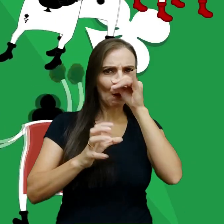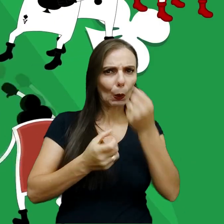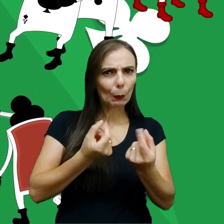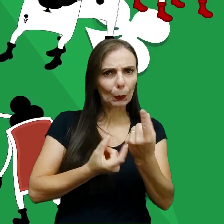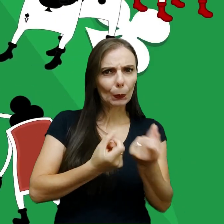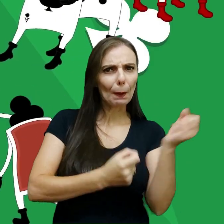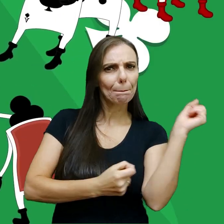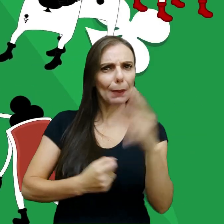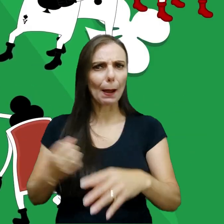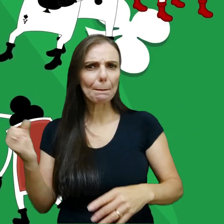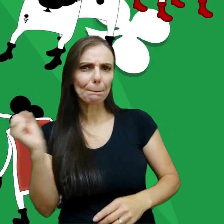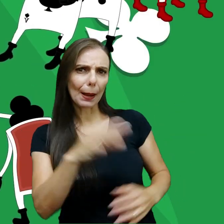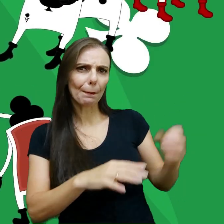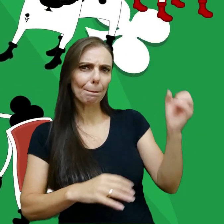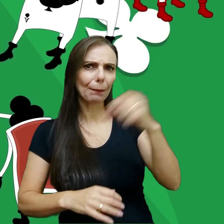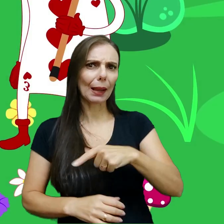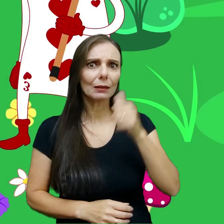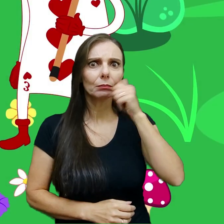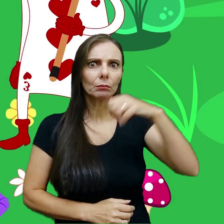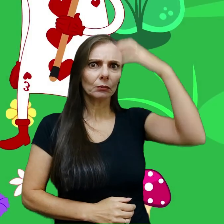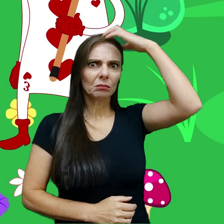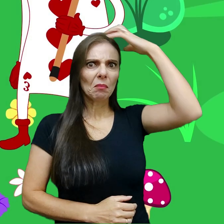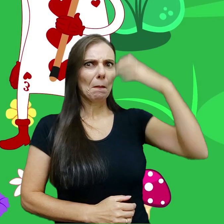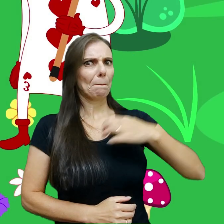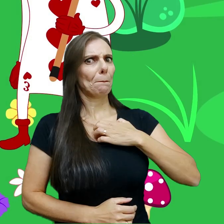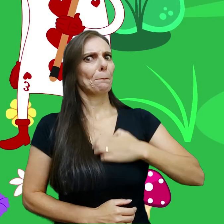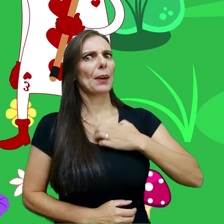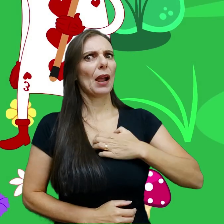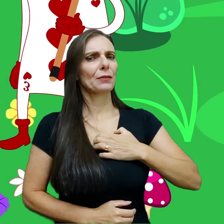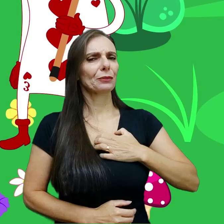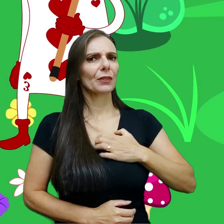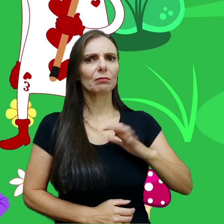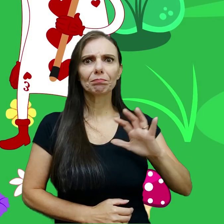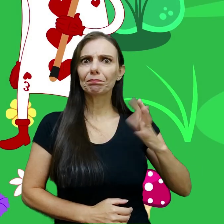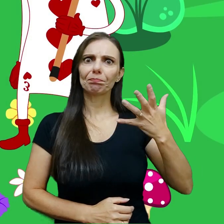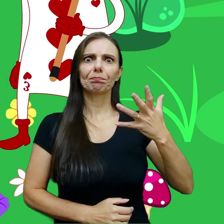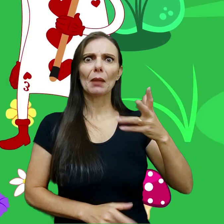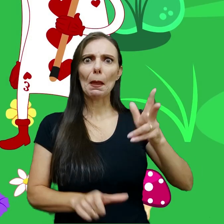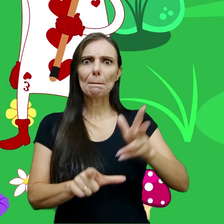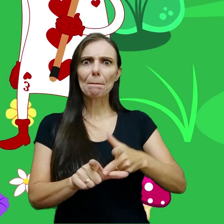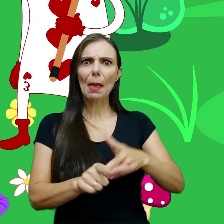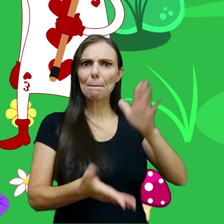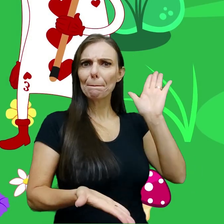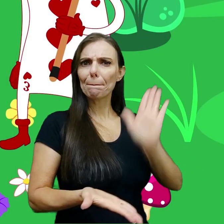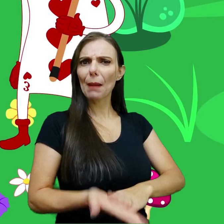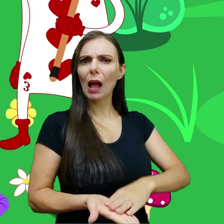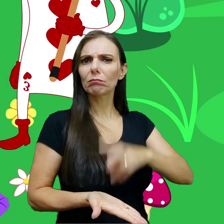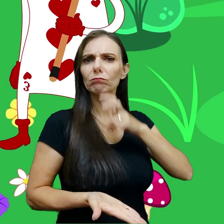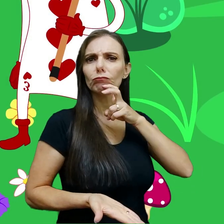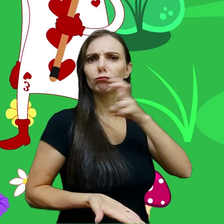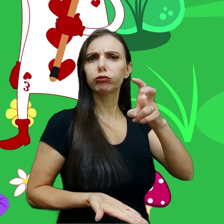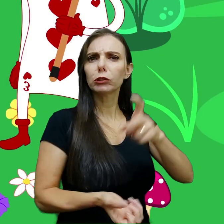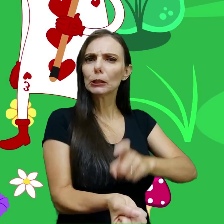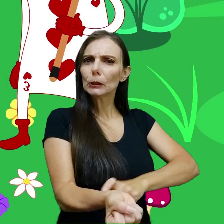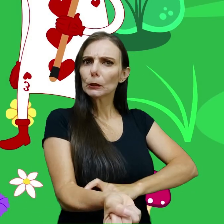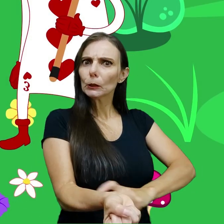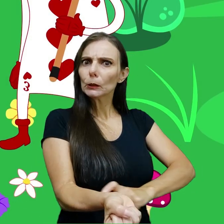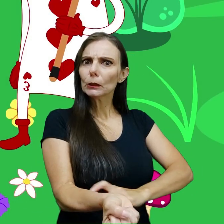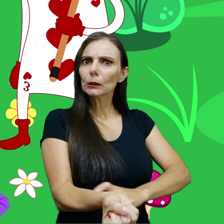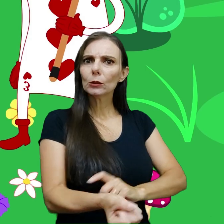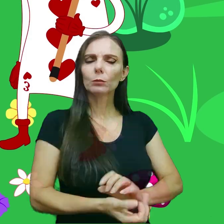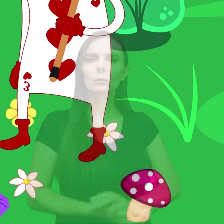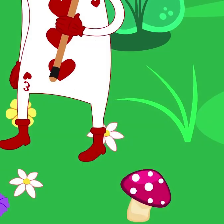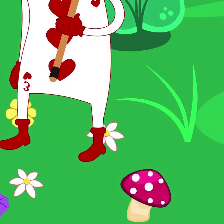ouriços uns nos outros. A rainha estava muito brava com essa situação. De repente, ela bateu o pé no chão e gritou